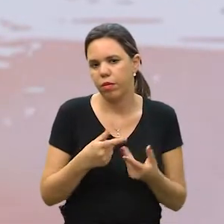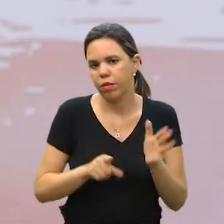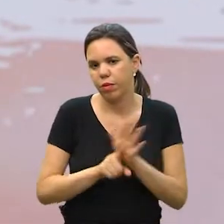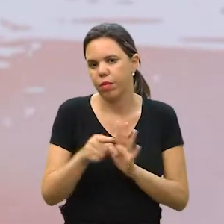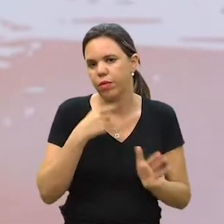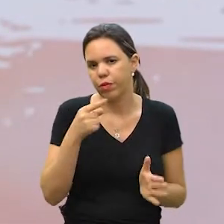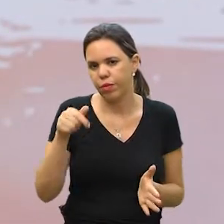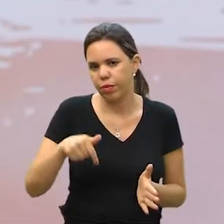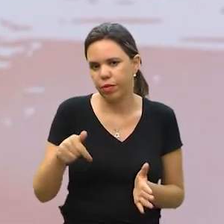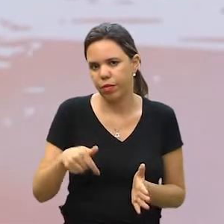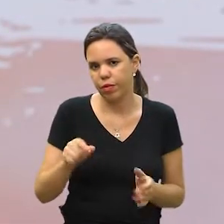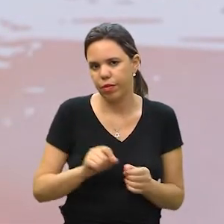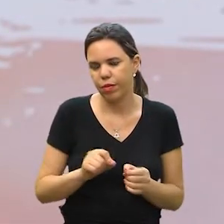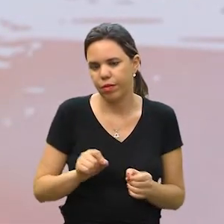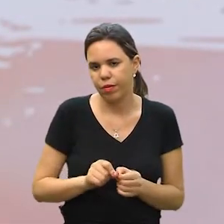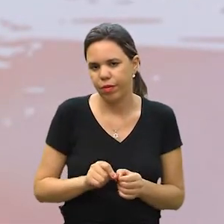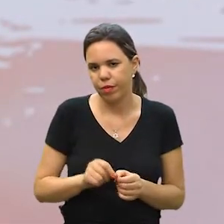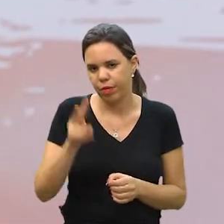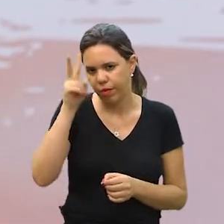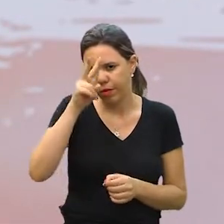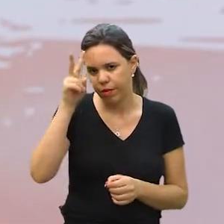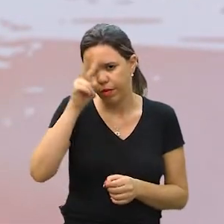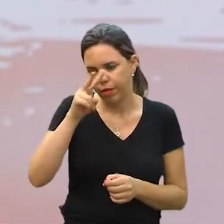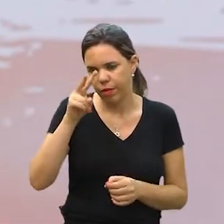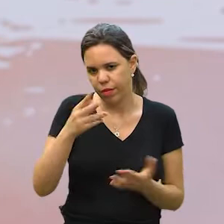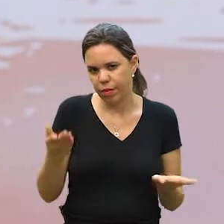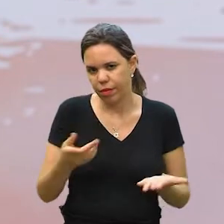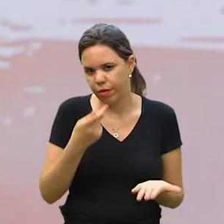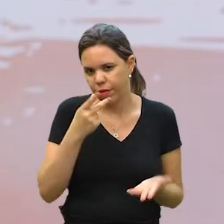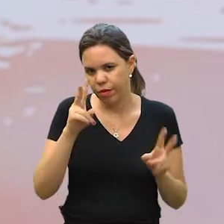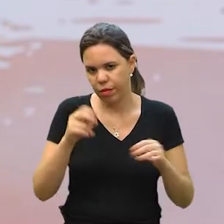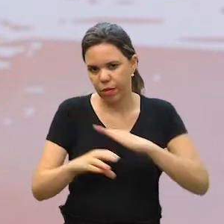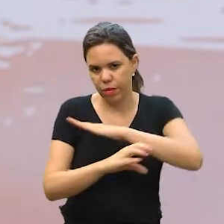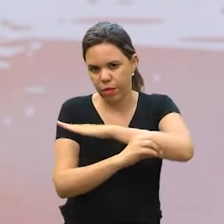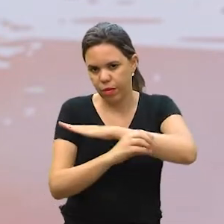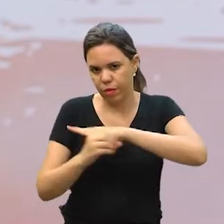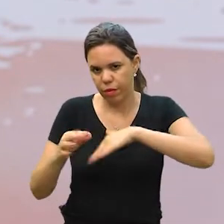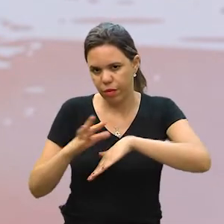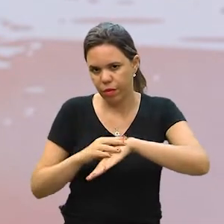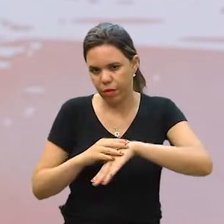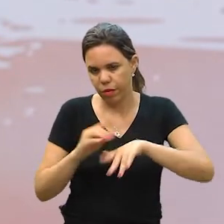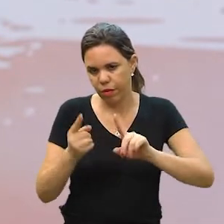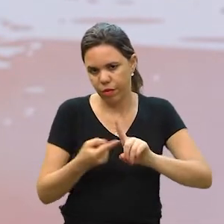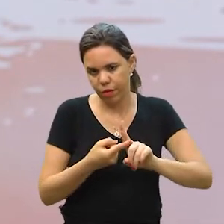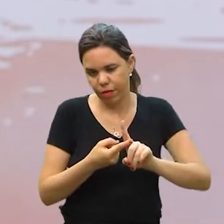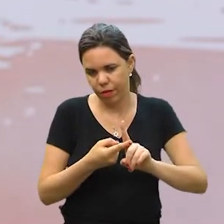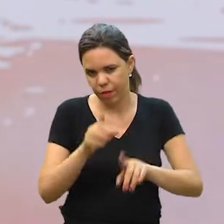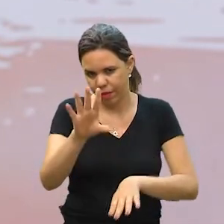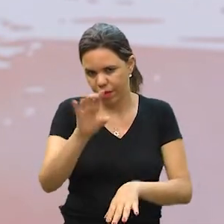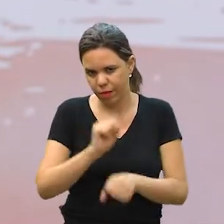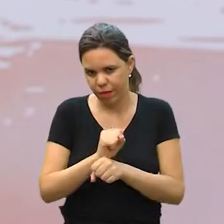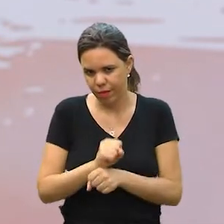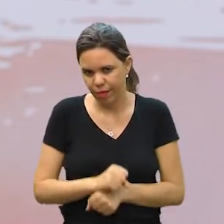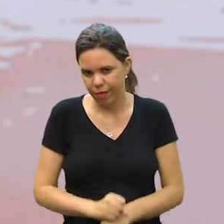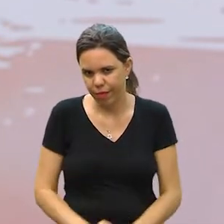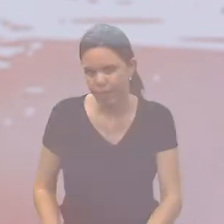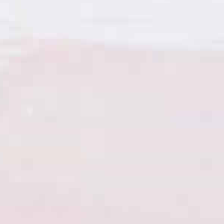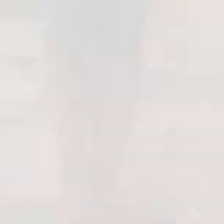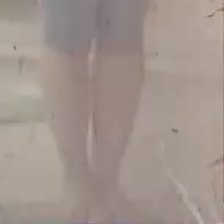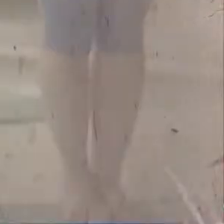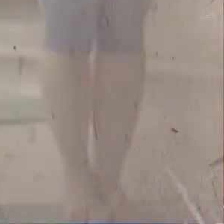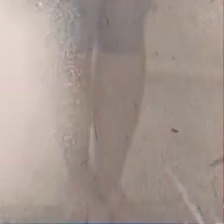tenho muita pergunta para fazer para a senhora. Lembrando que hoje a gente está falando sobre trombose na gravidez, então não saia